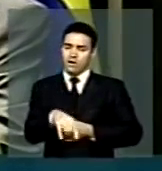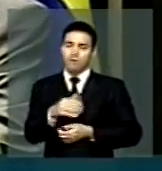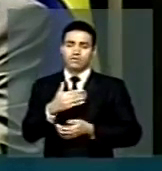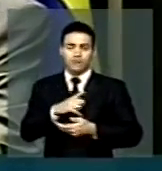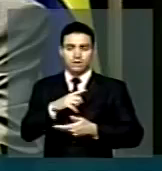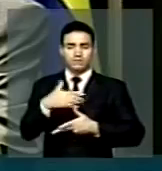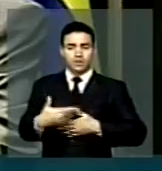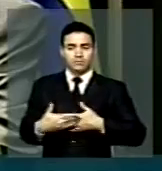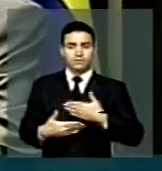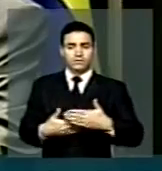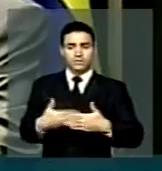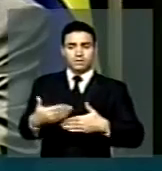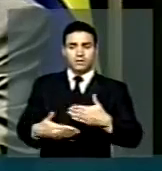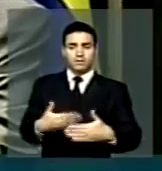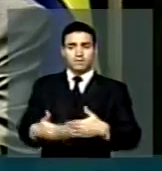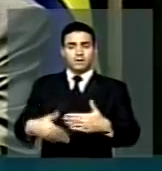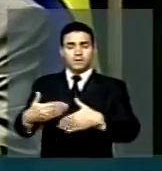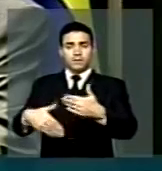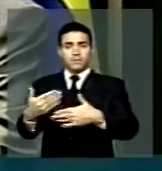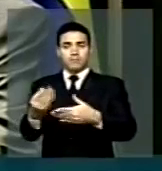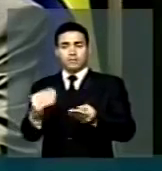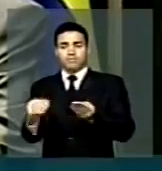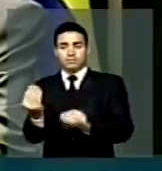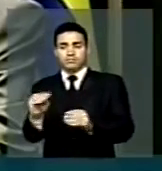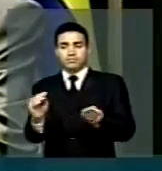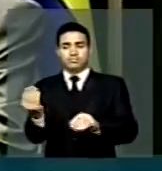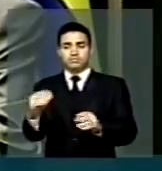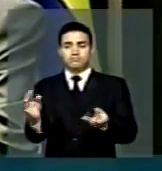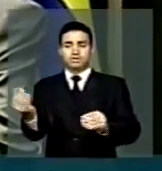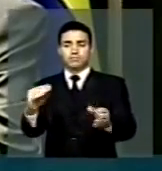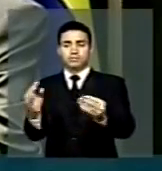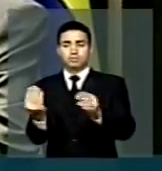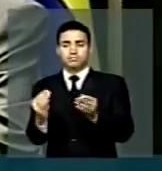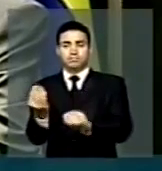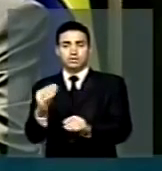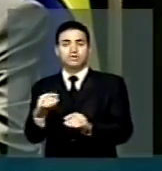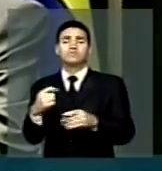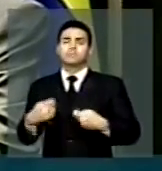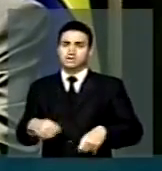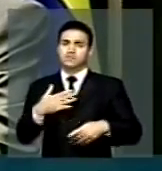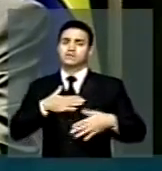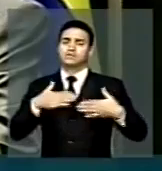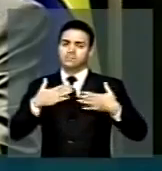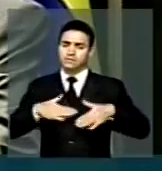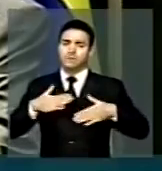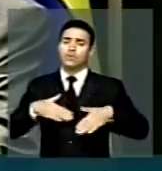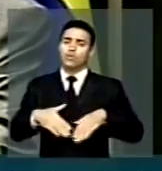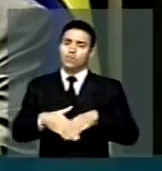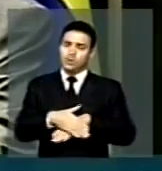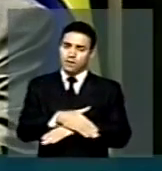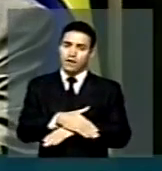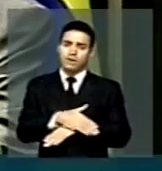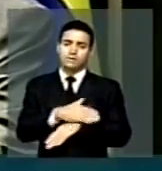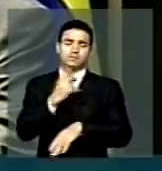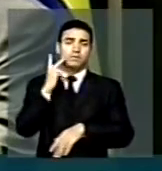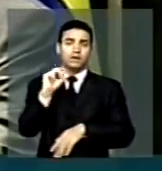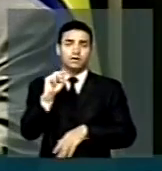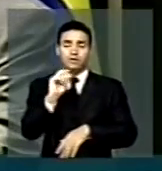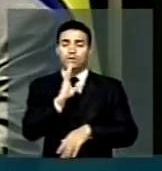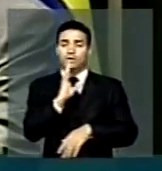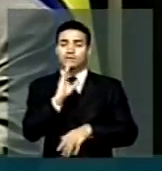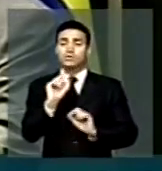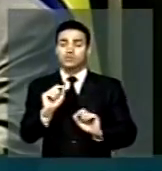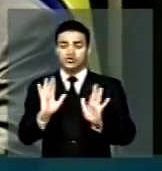construindo, vai se refazendo, vai se remodelando e requer uma certa humildade para entender o que já